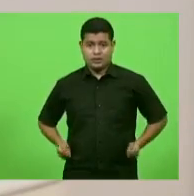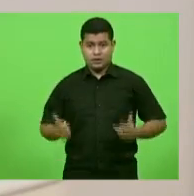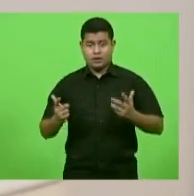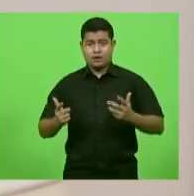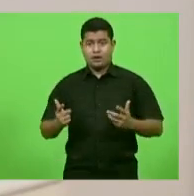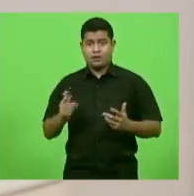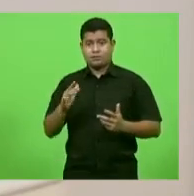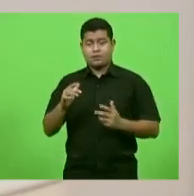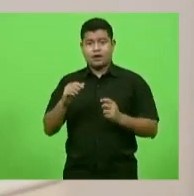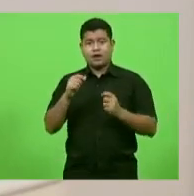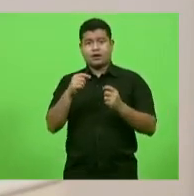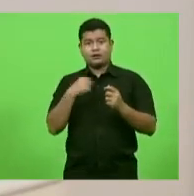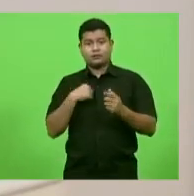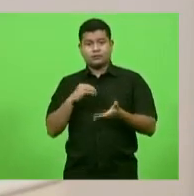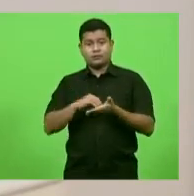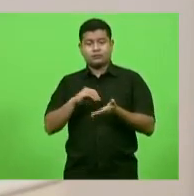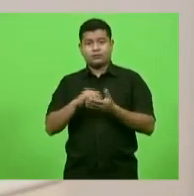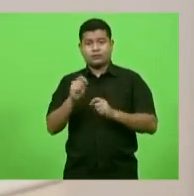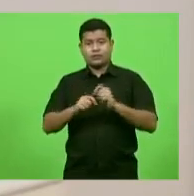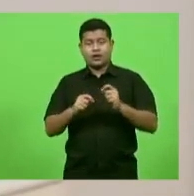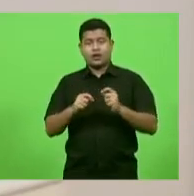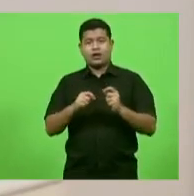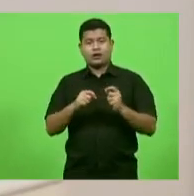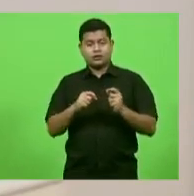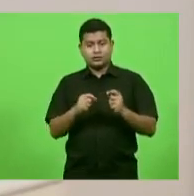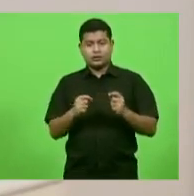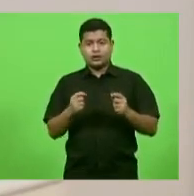prescrições legais. Continuo, então.